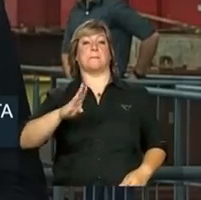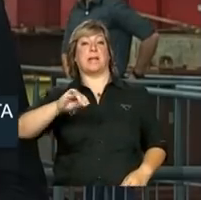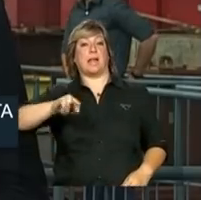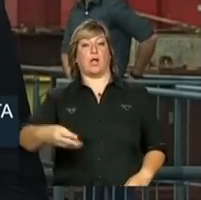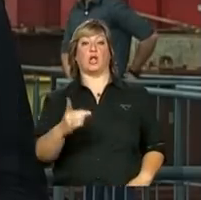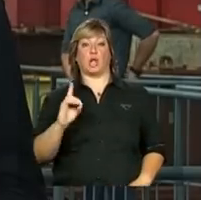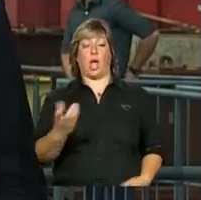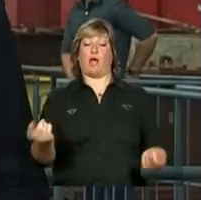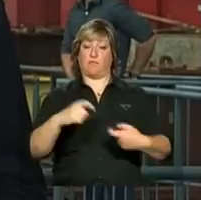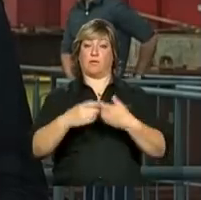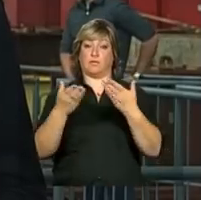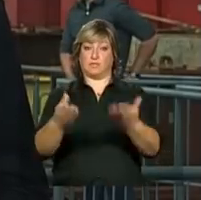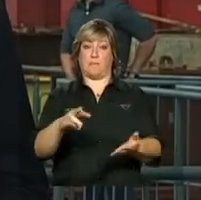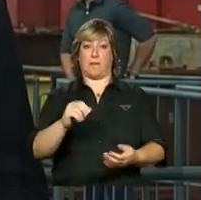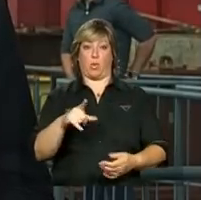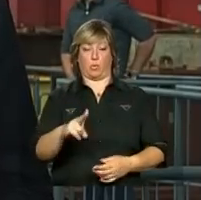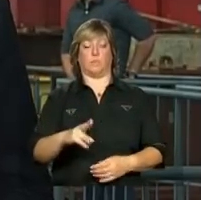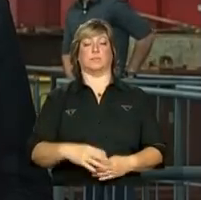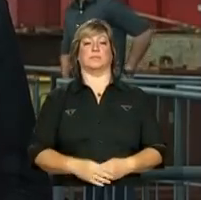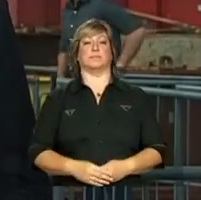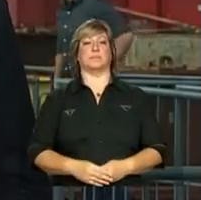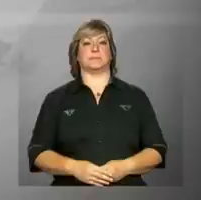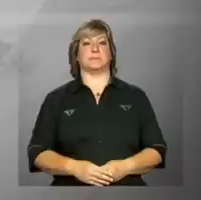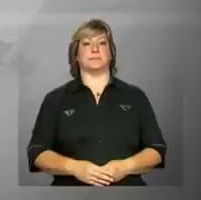US$ 300 bilhões. Voltamos com você no estúdio, Malu.